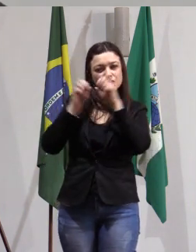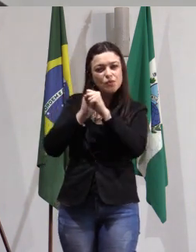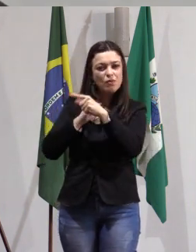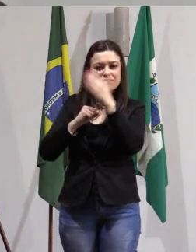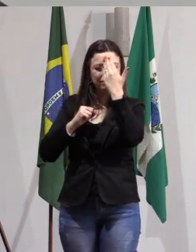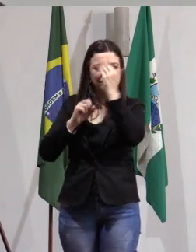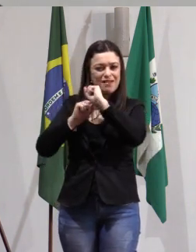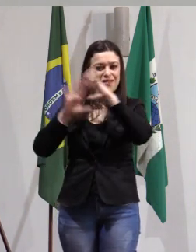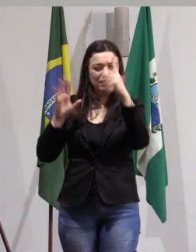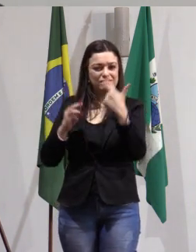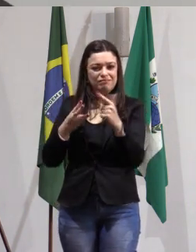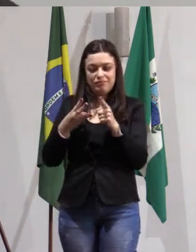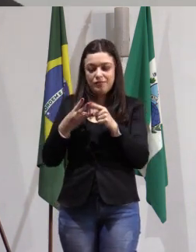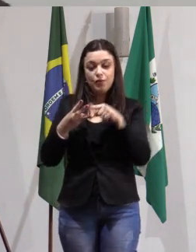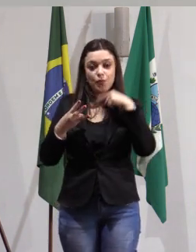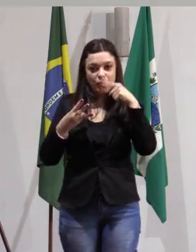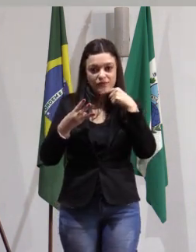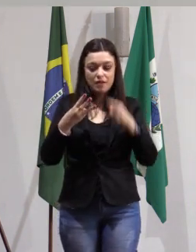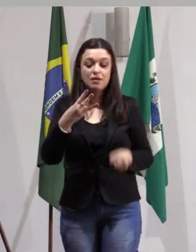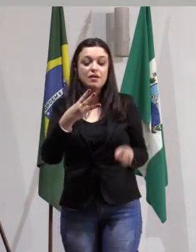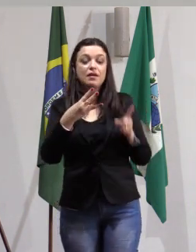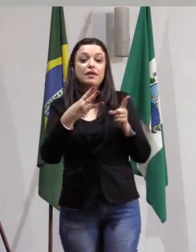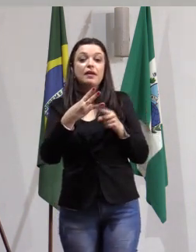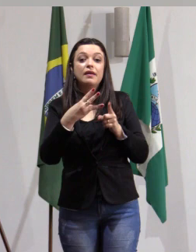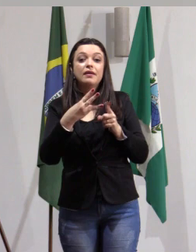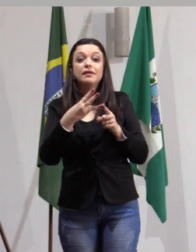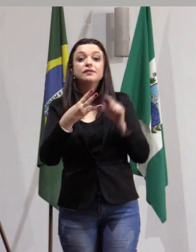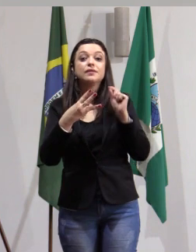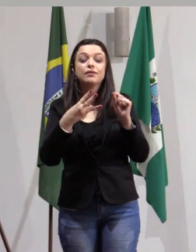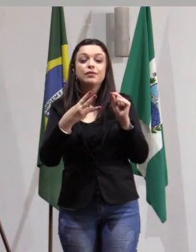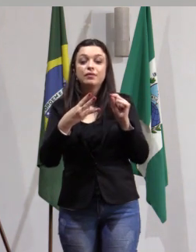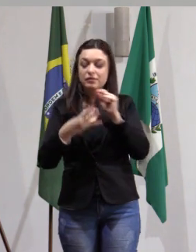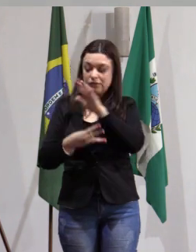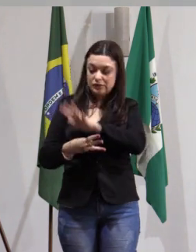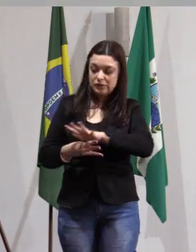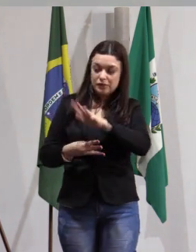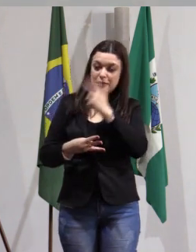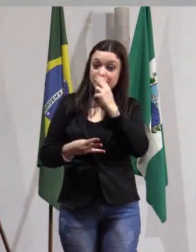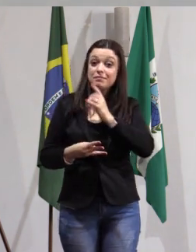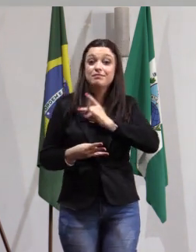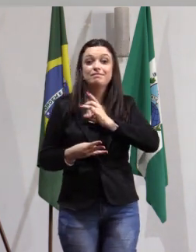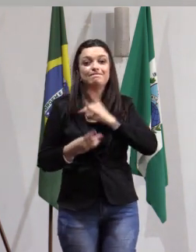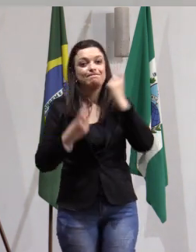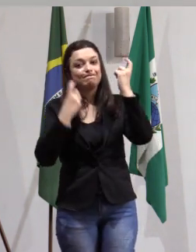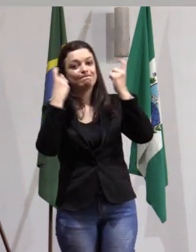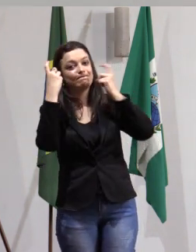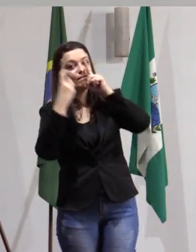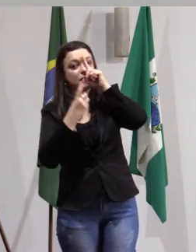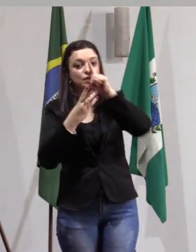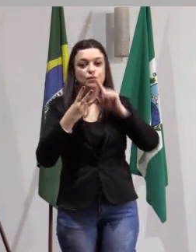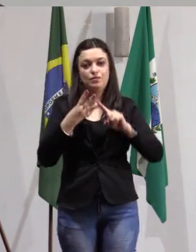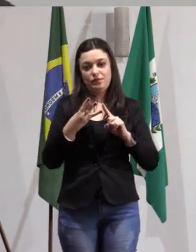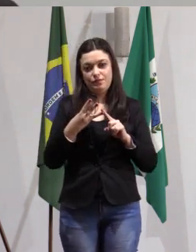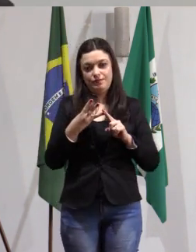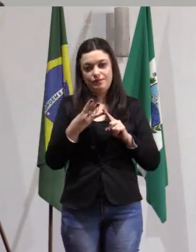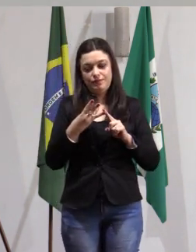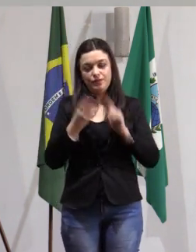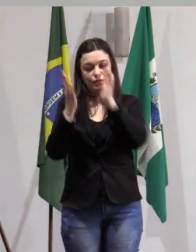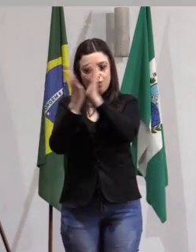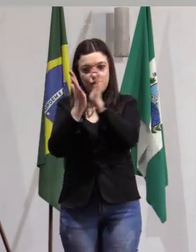desse projeto. E terceiro, aquilo que considero receios ou perigos desse projeto.